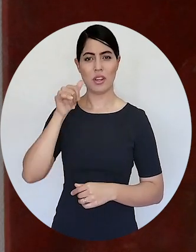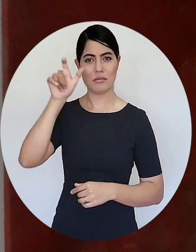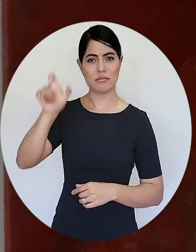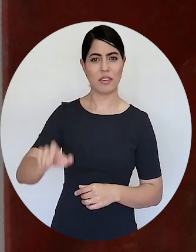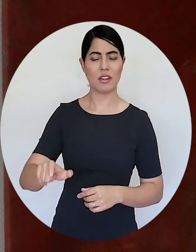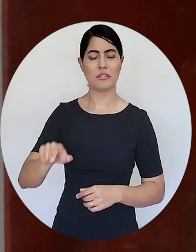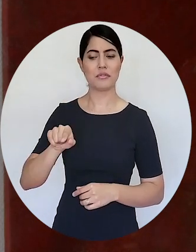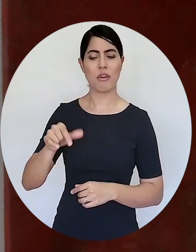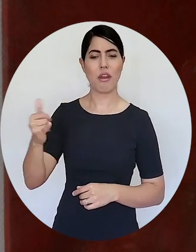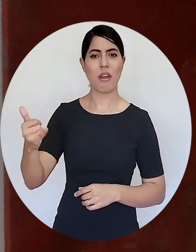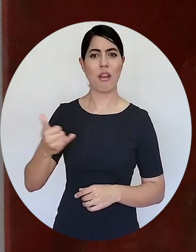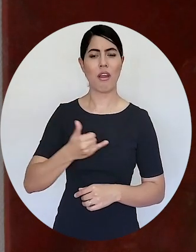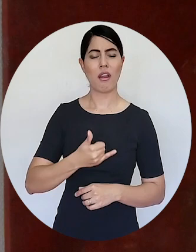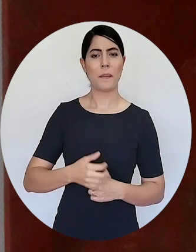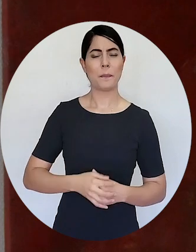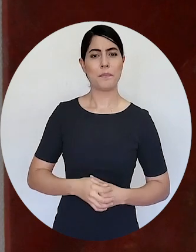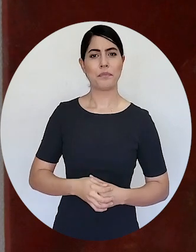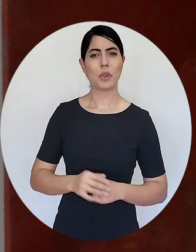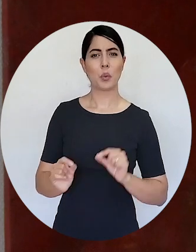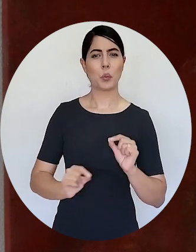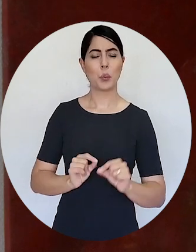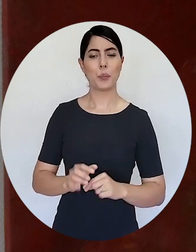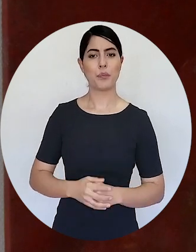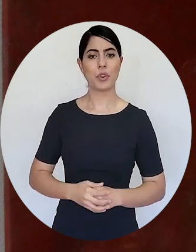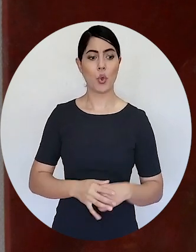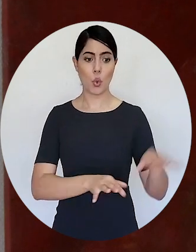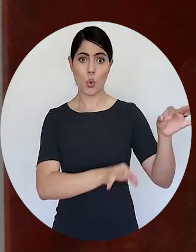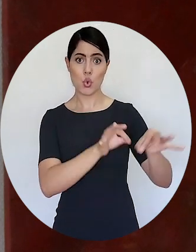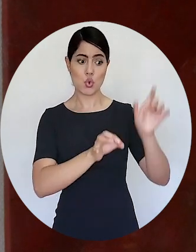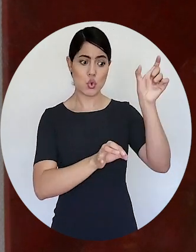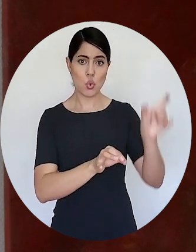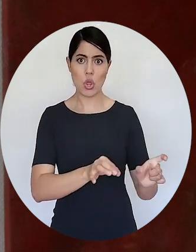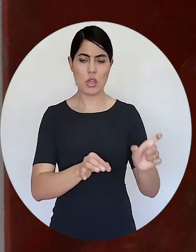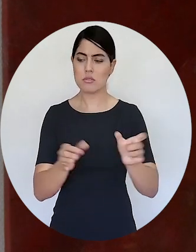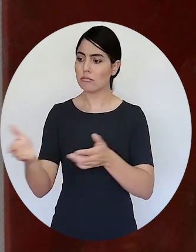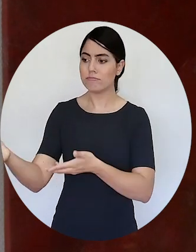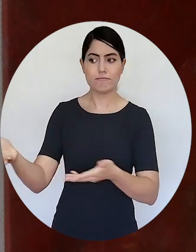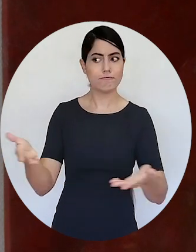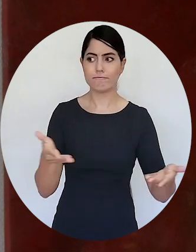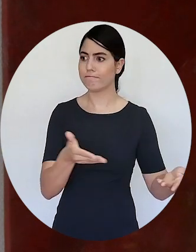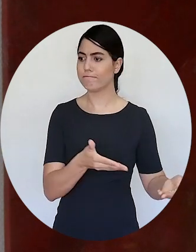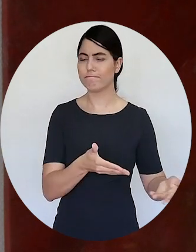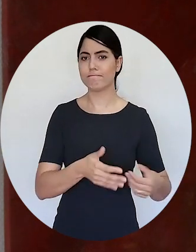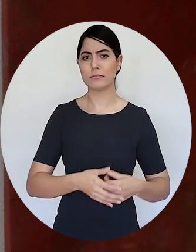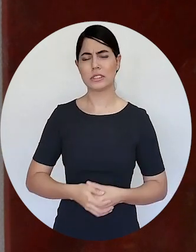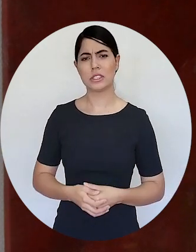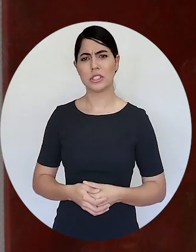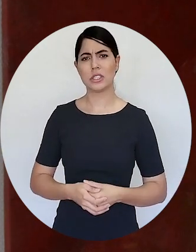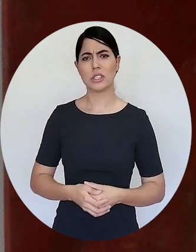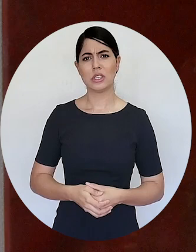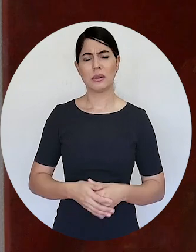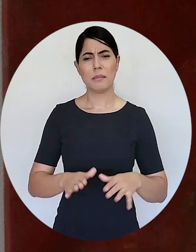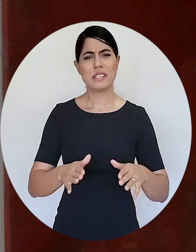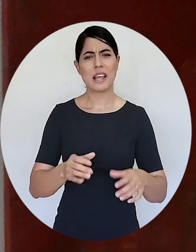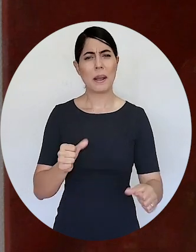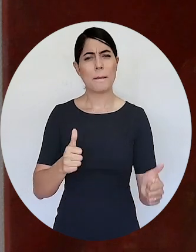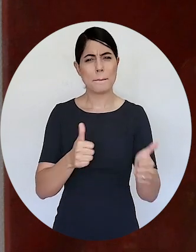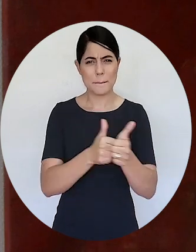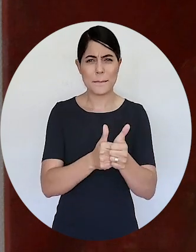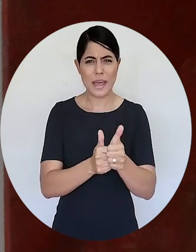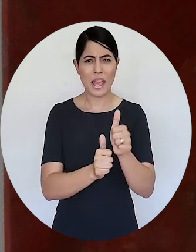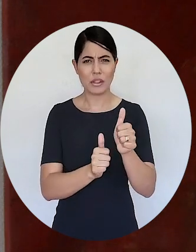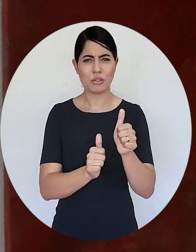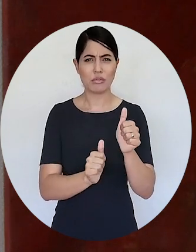esquecer, que o juiz não tinha recebido essa advogada sobre visitação de pais. E, ao não recebê-la,